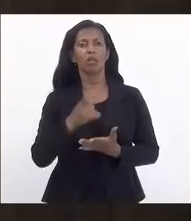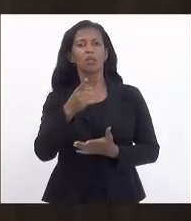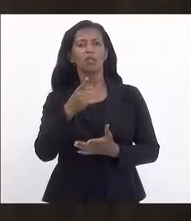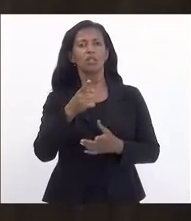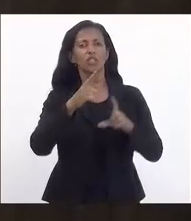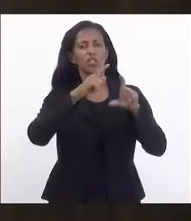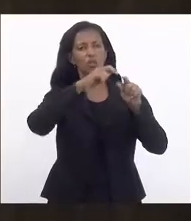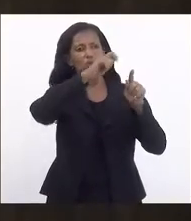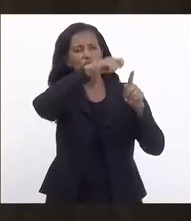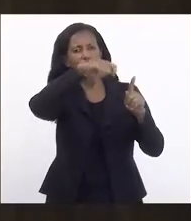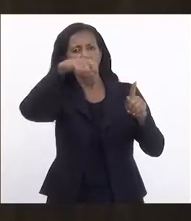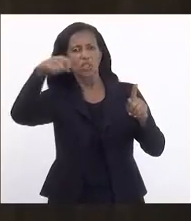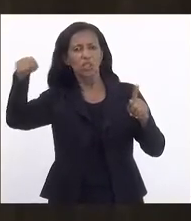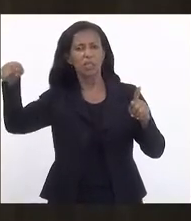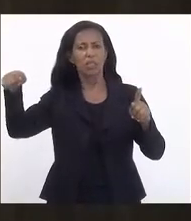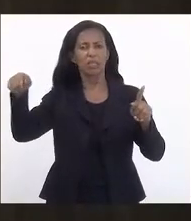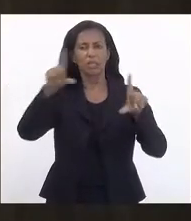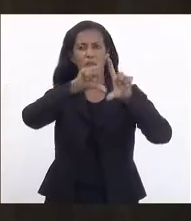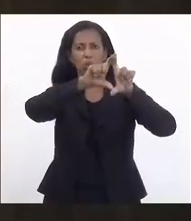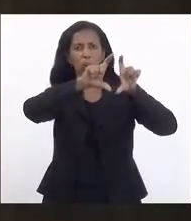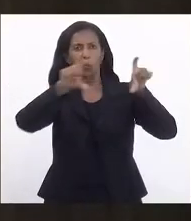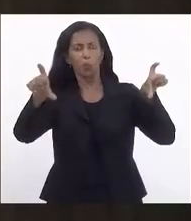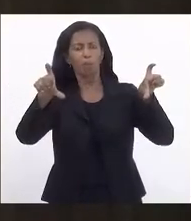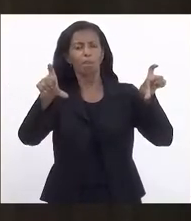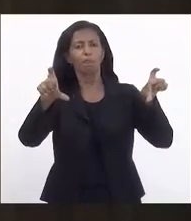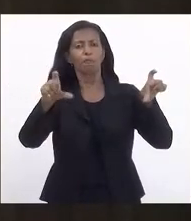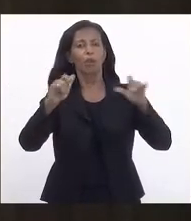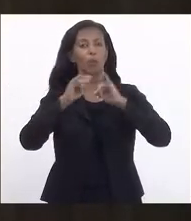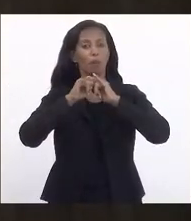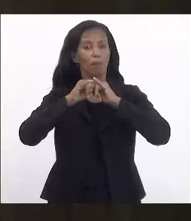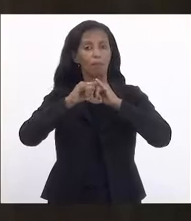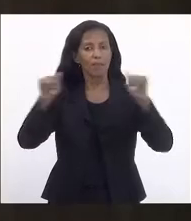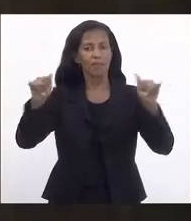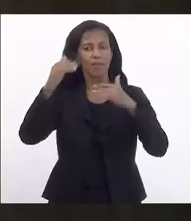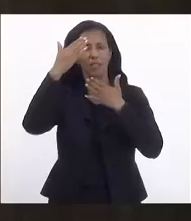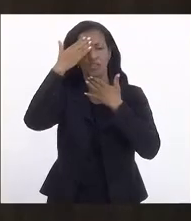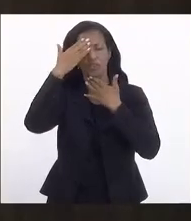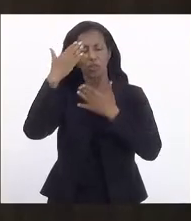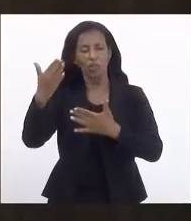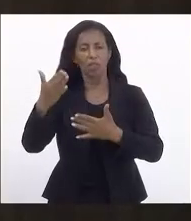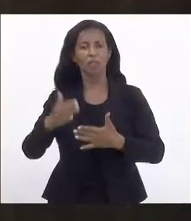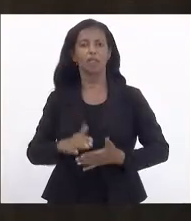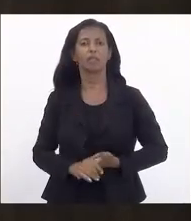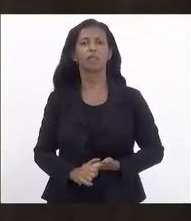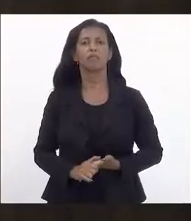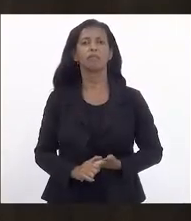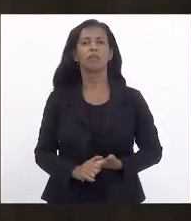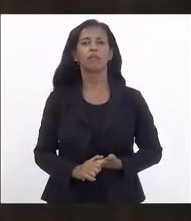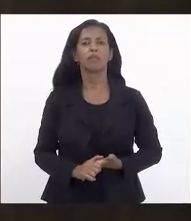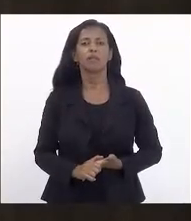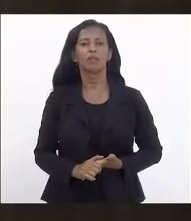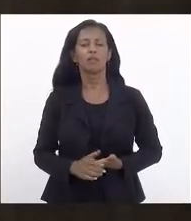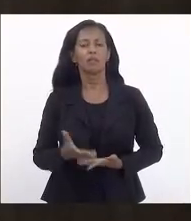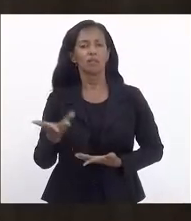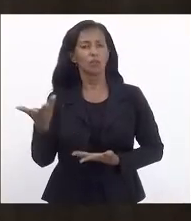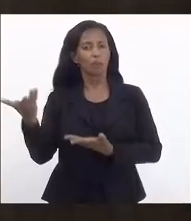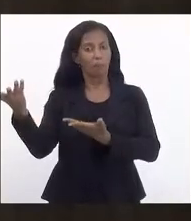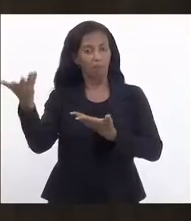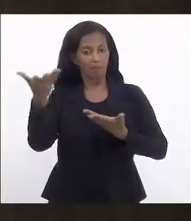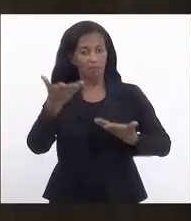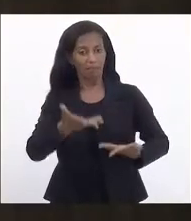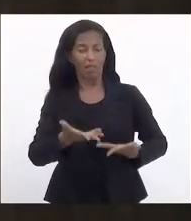porta do estabelecimento ao saírem uma mensagem de agradecimento pela recepção dos moradores